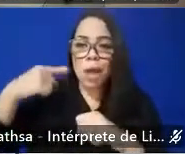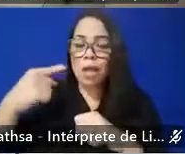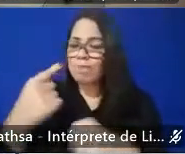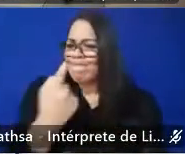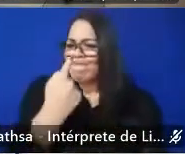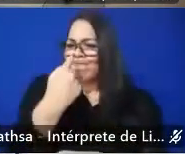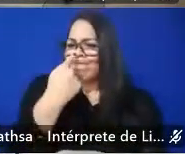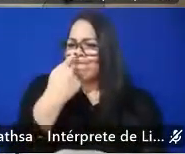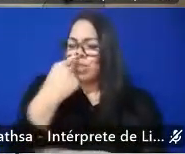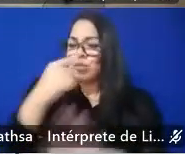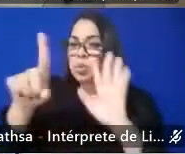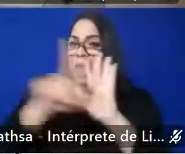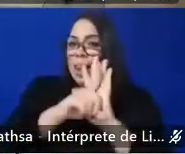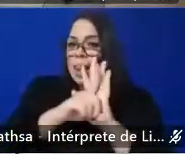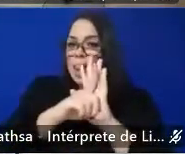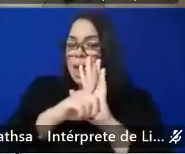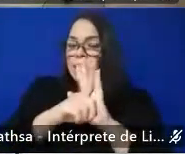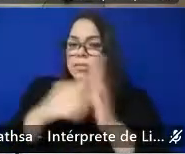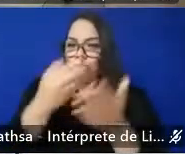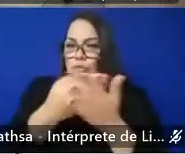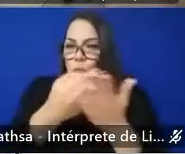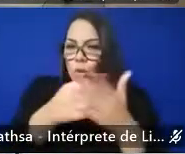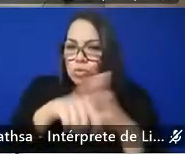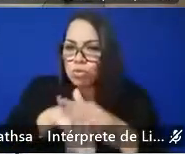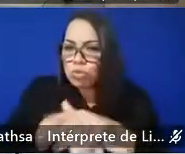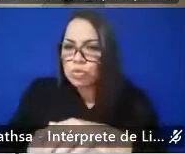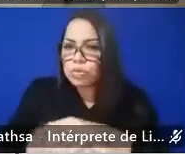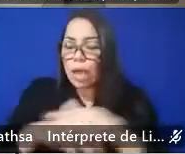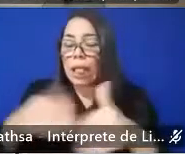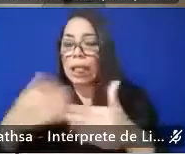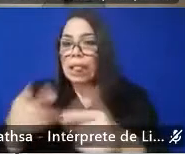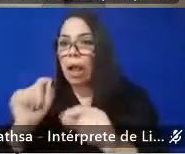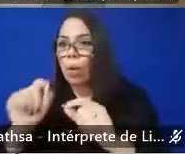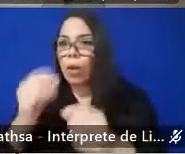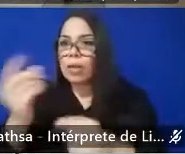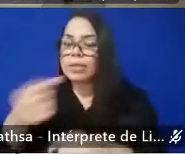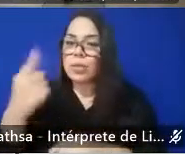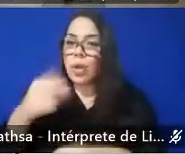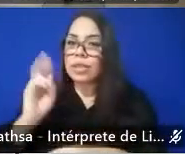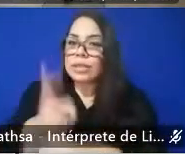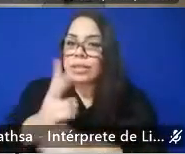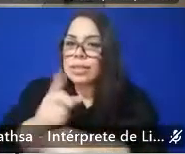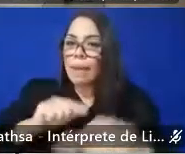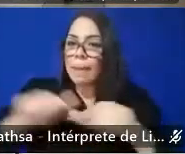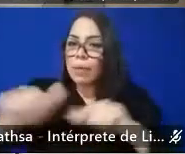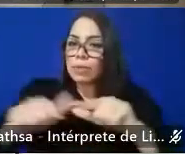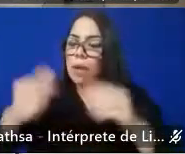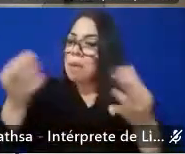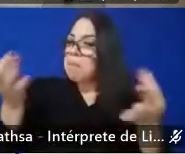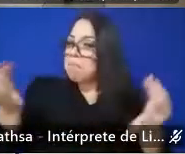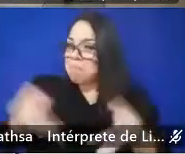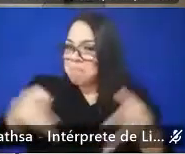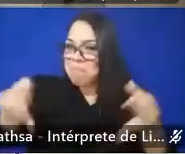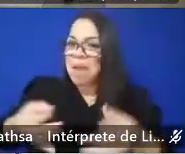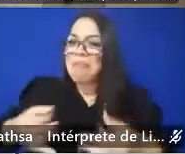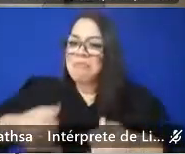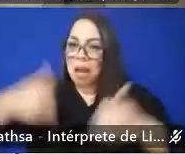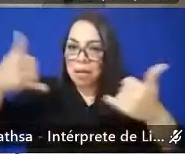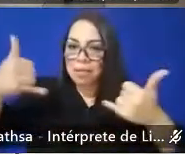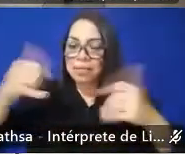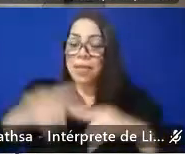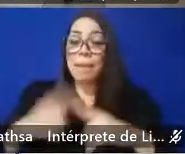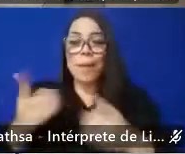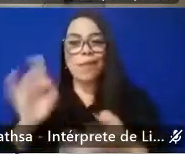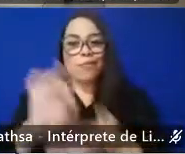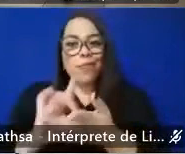e como Parque sou custos legis sempre fizemos um trabalho de excelência mas a verdade é que nos abrimos